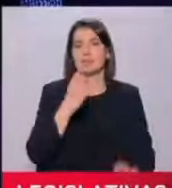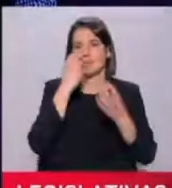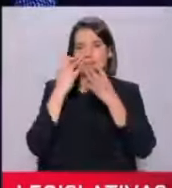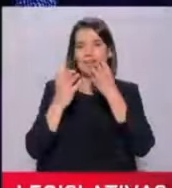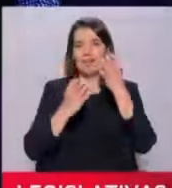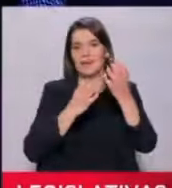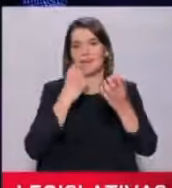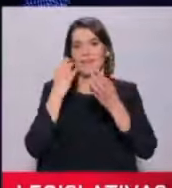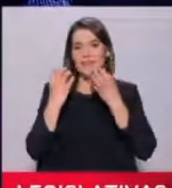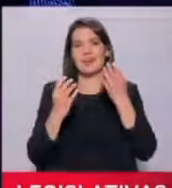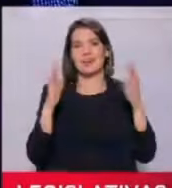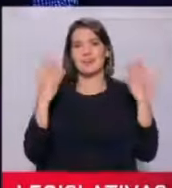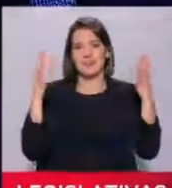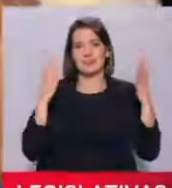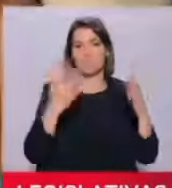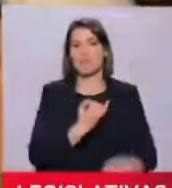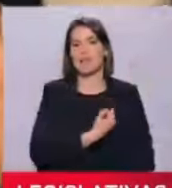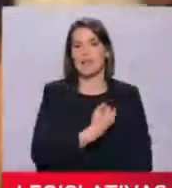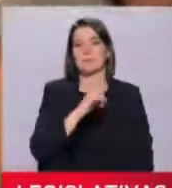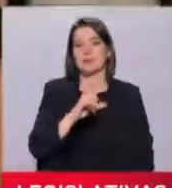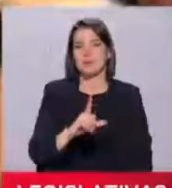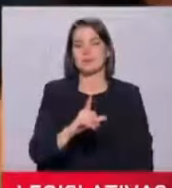E aí